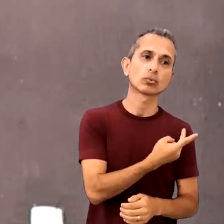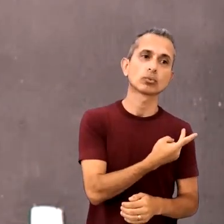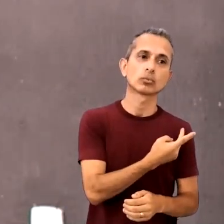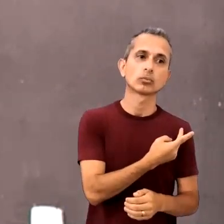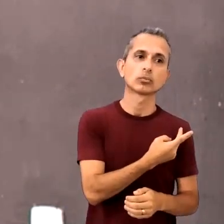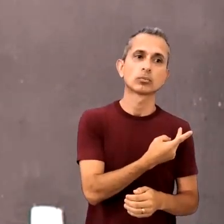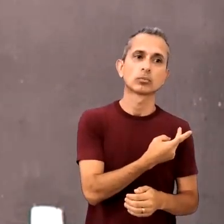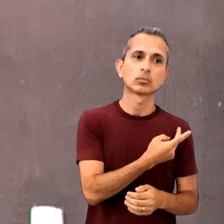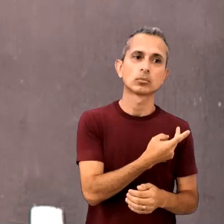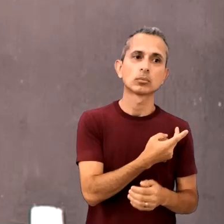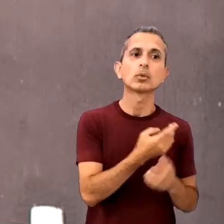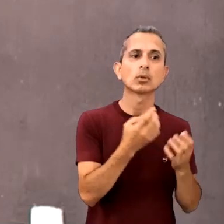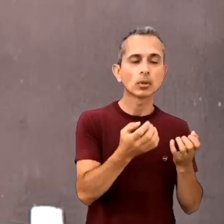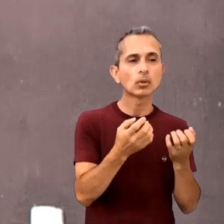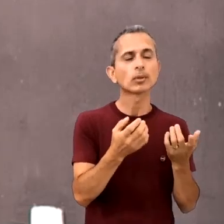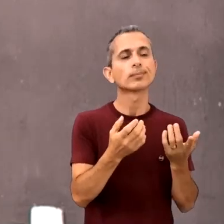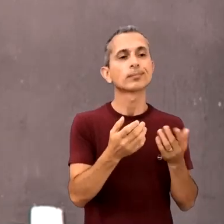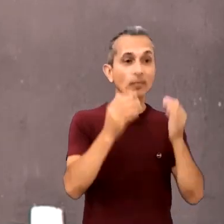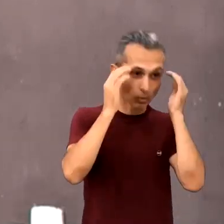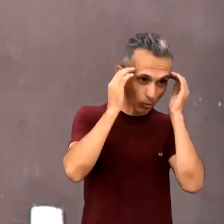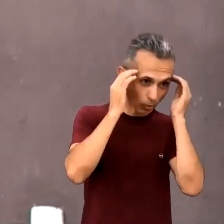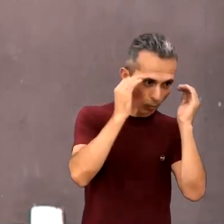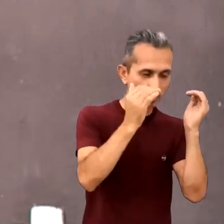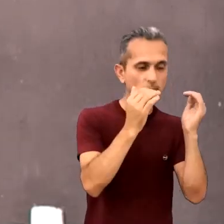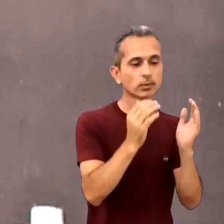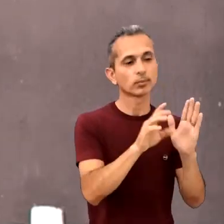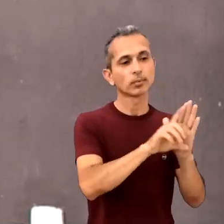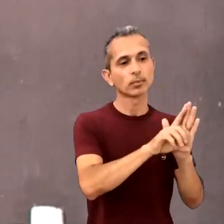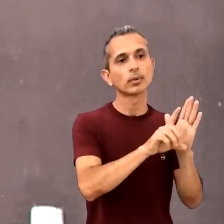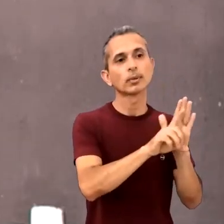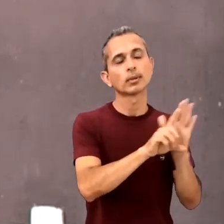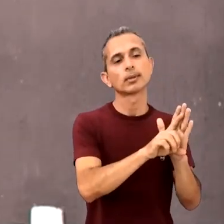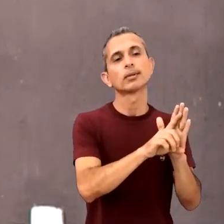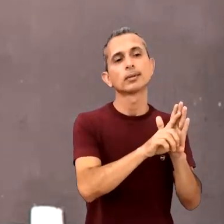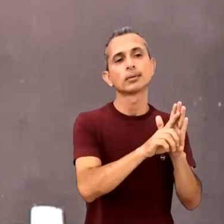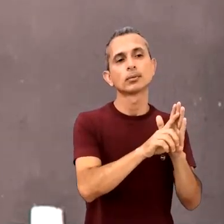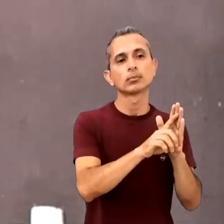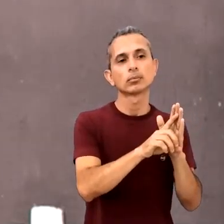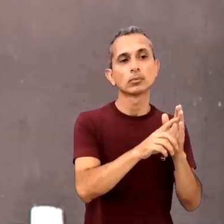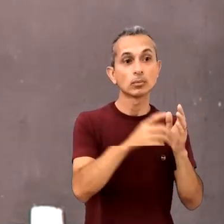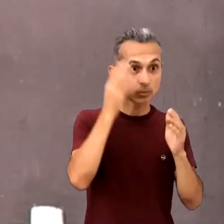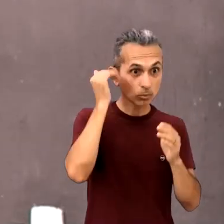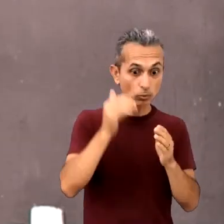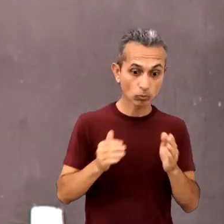para a prosperidade, como obedecer à lei como o caminho para estar seguro no Senhor.